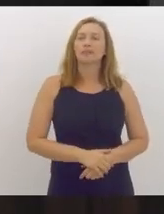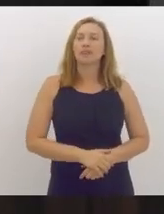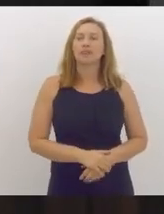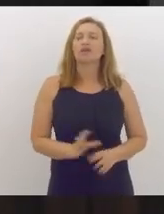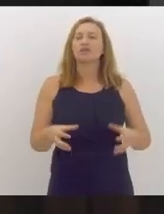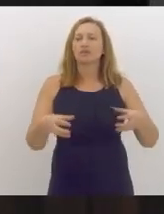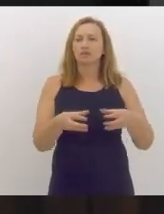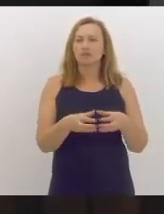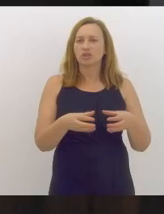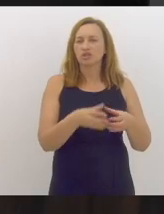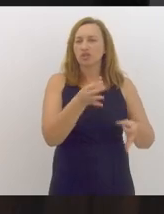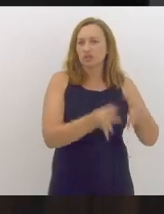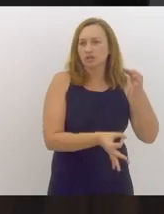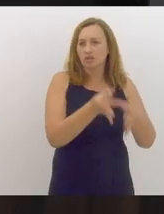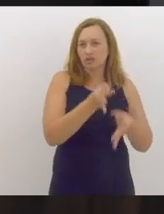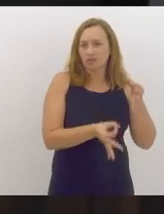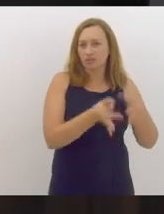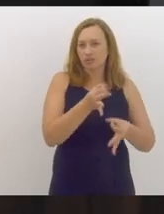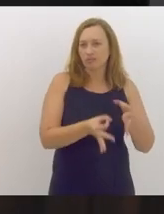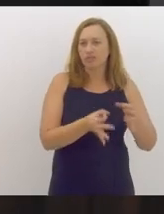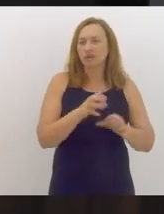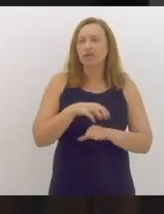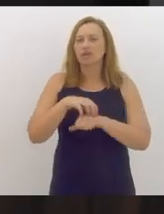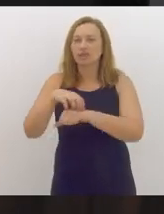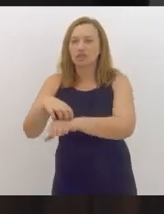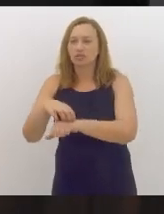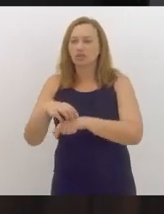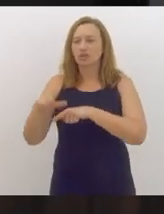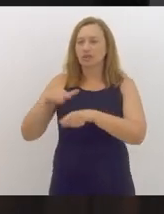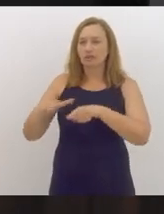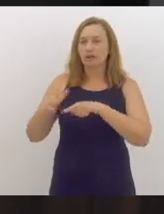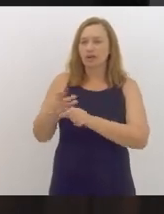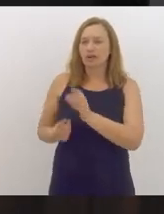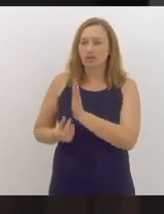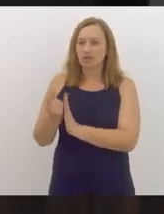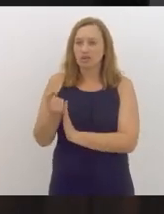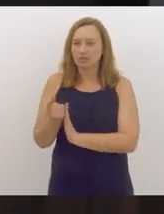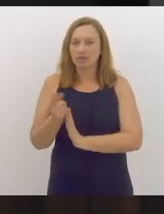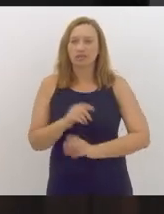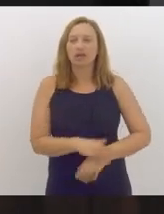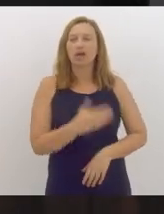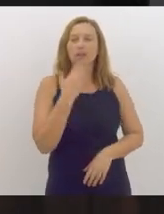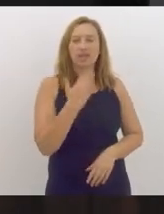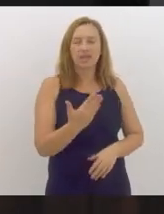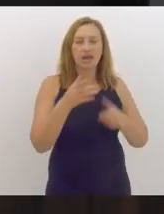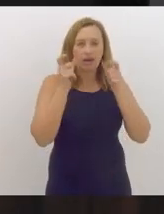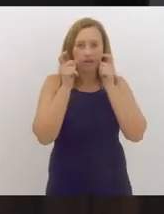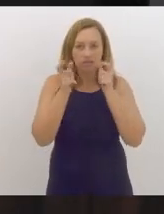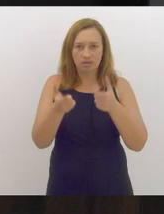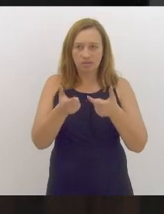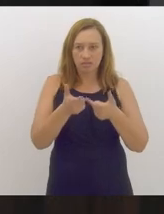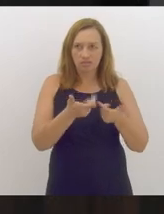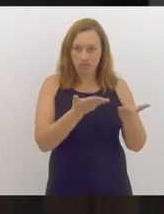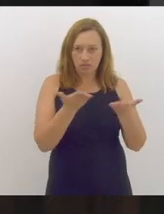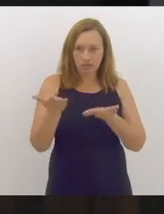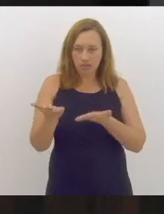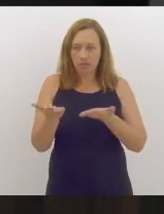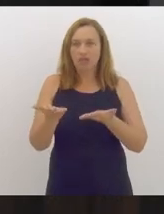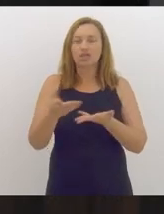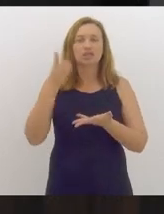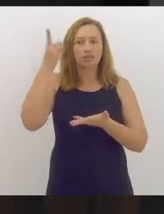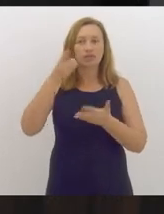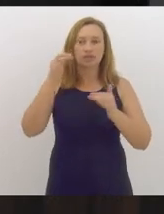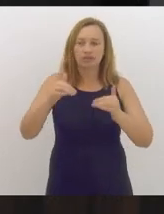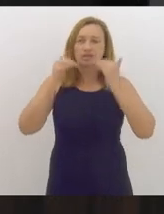das comissões de Constituição e Justiça, de transporte, de trabalho e de orçamento. Só queria pedir atenção, deputado